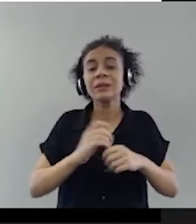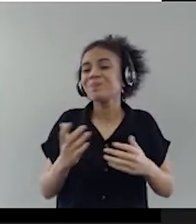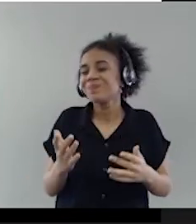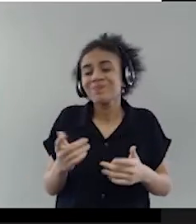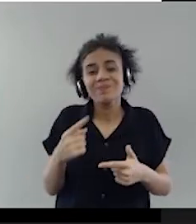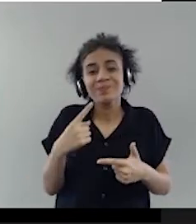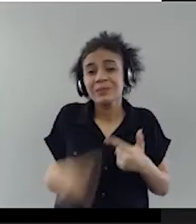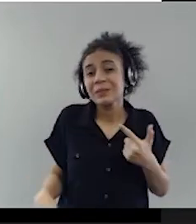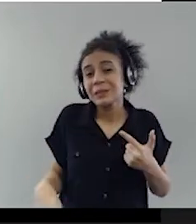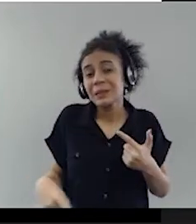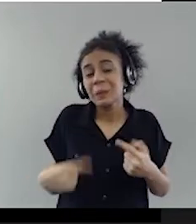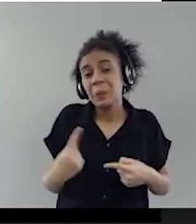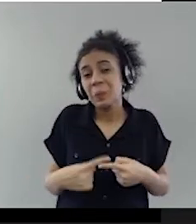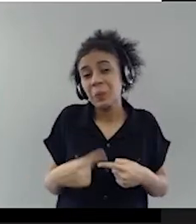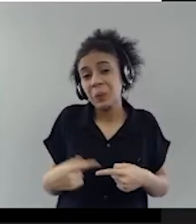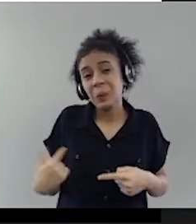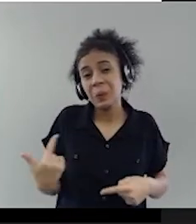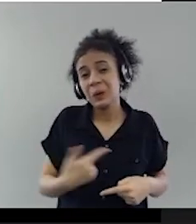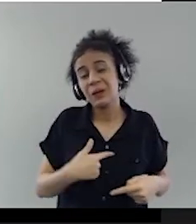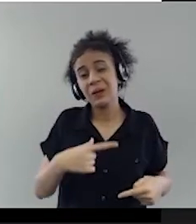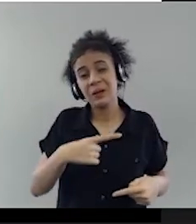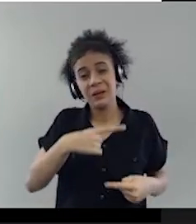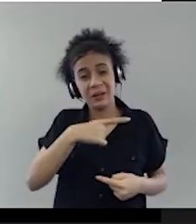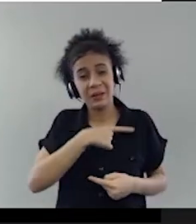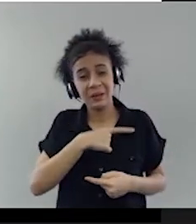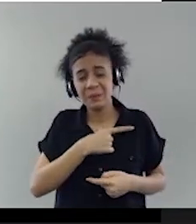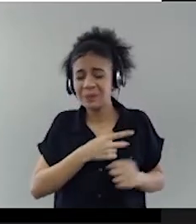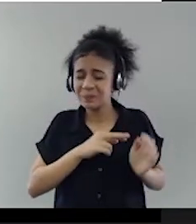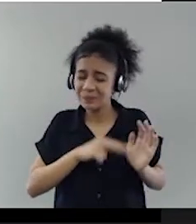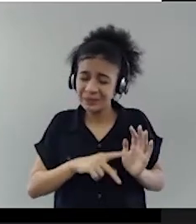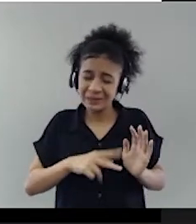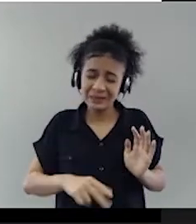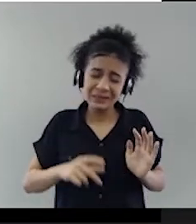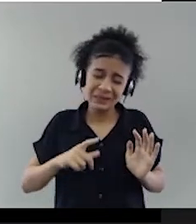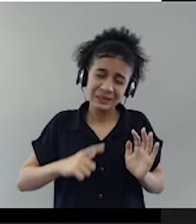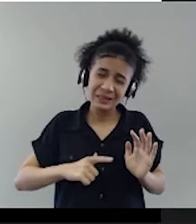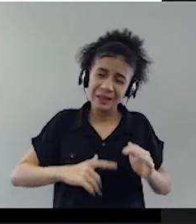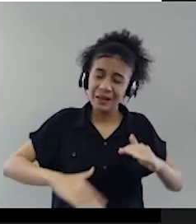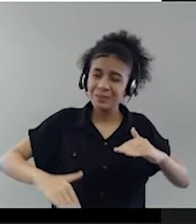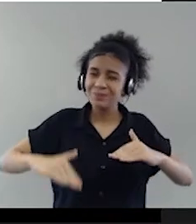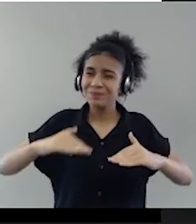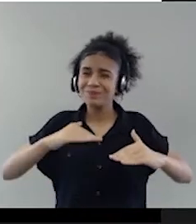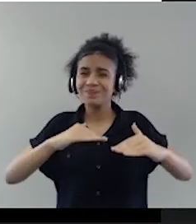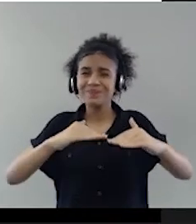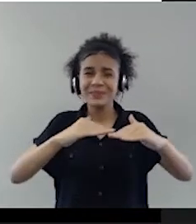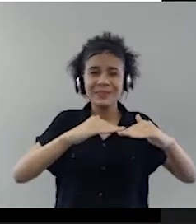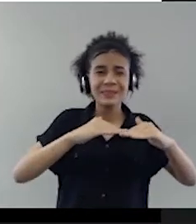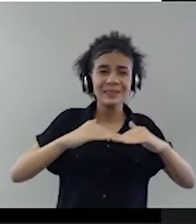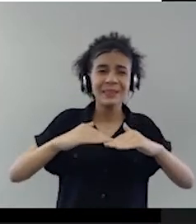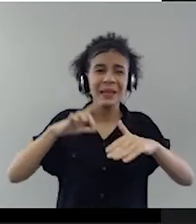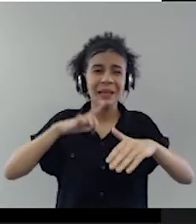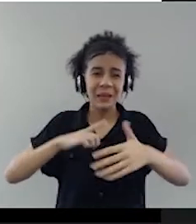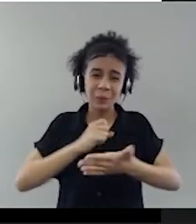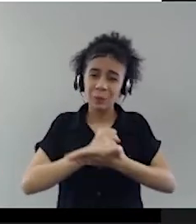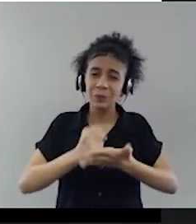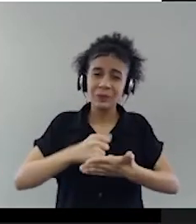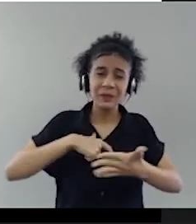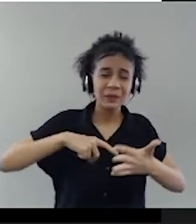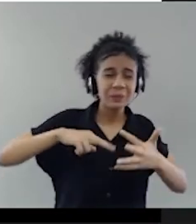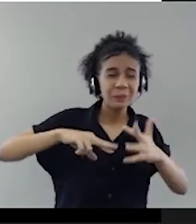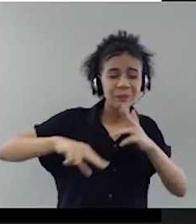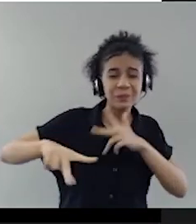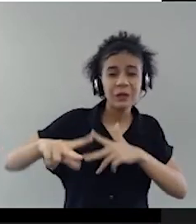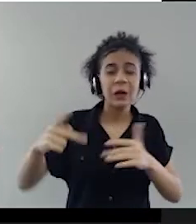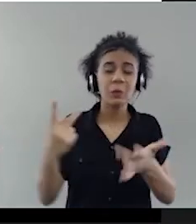ter, na verdade, vai ter vários equilíbrios durante a existência do contrato,